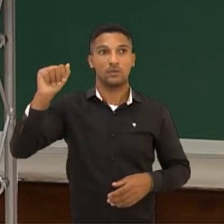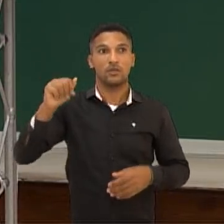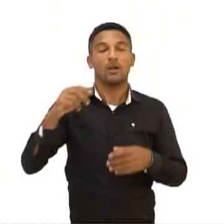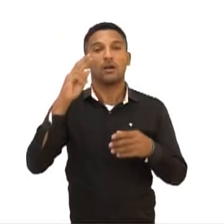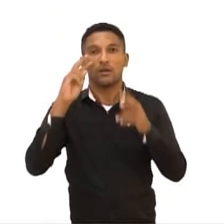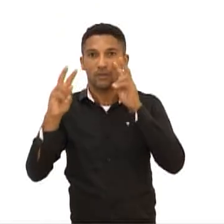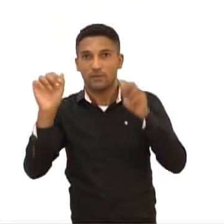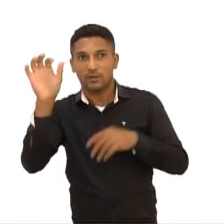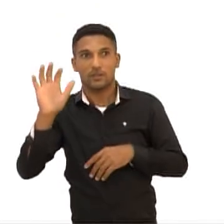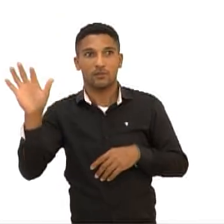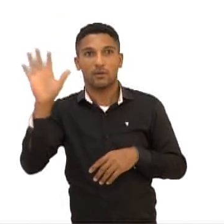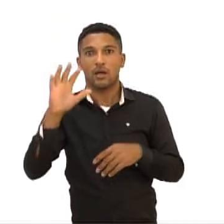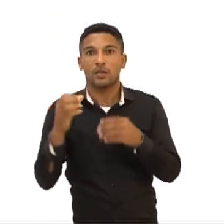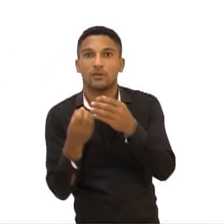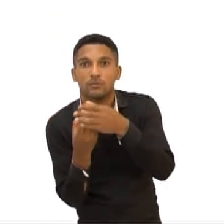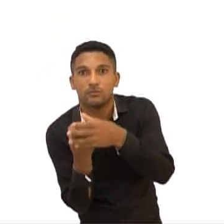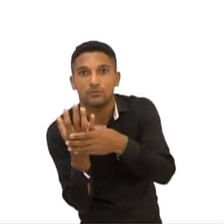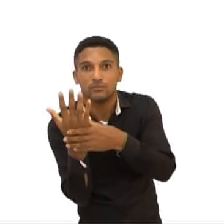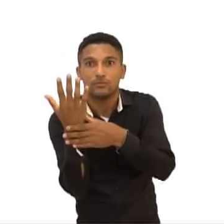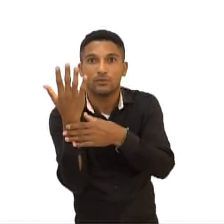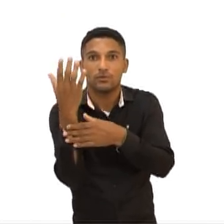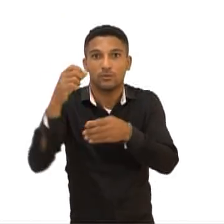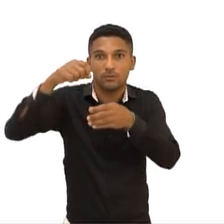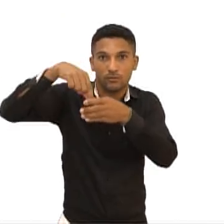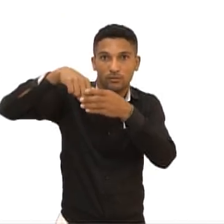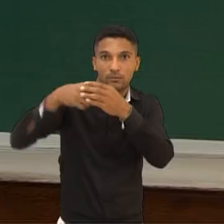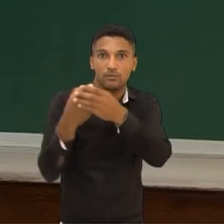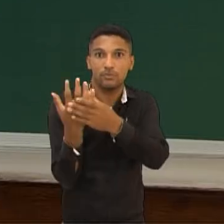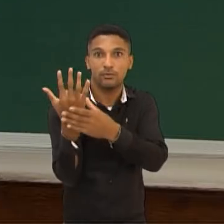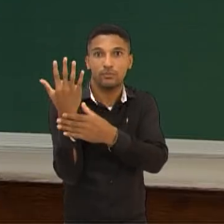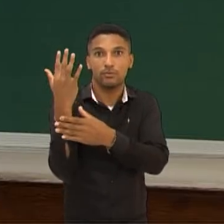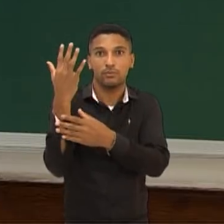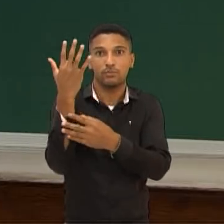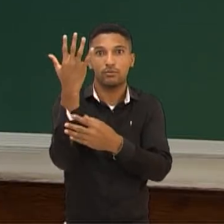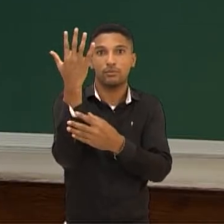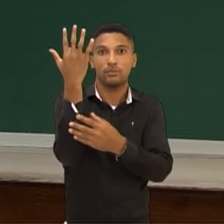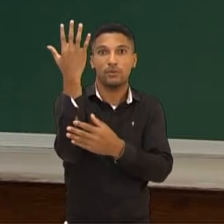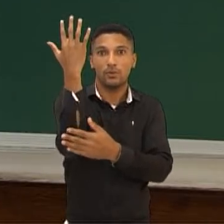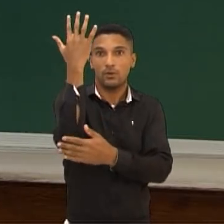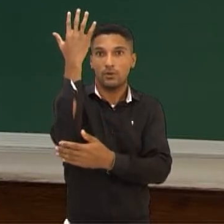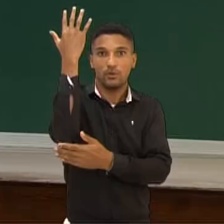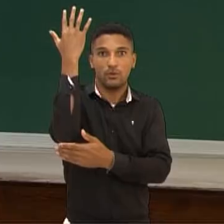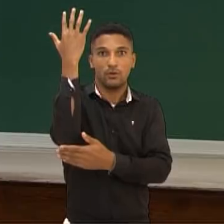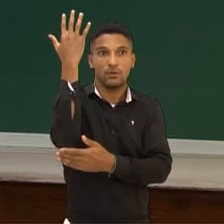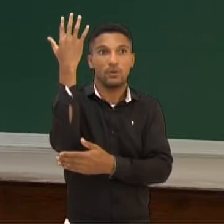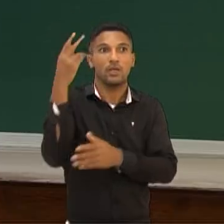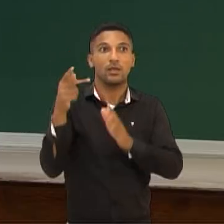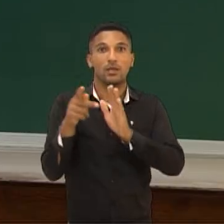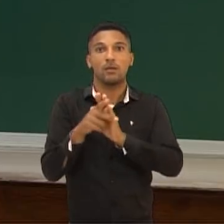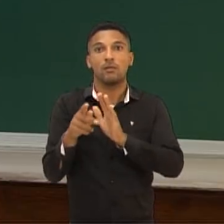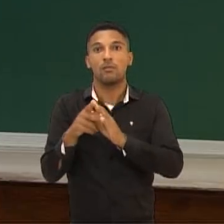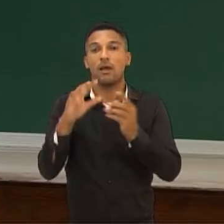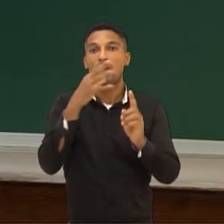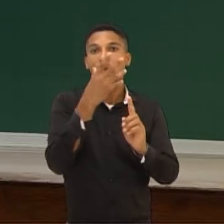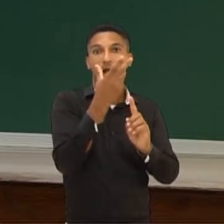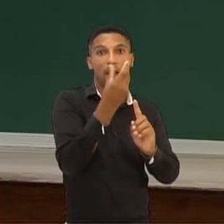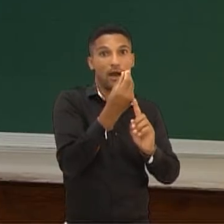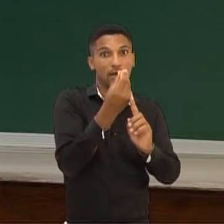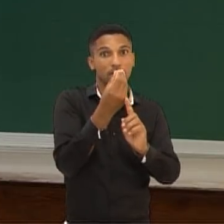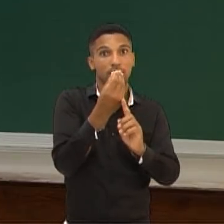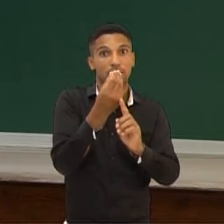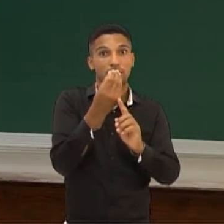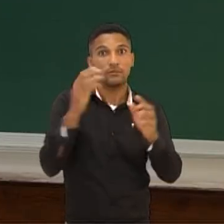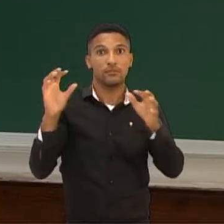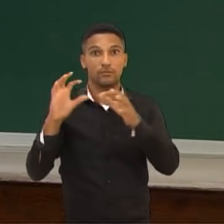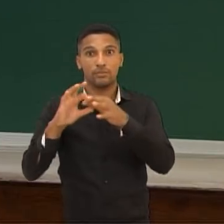questão do brotar, da semente, né? Essas raízes, porque ela vai trabalhar a relação da arte afro-brasileira